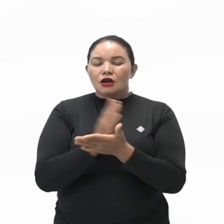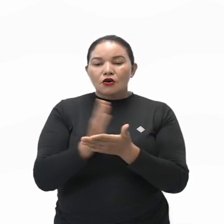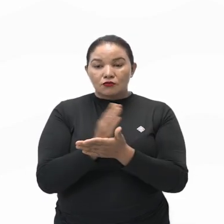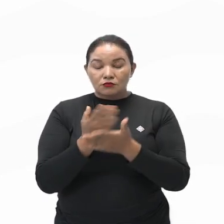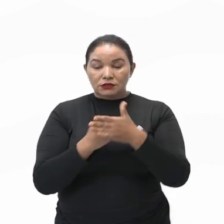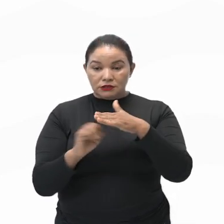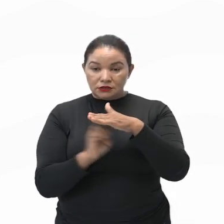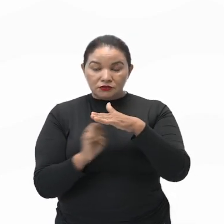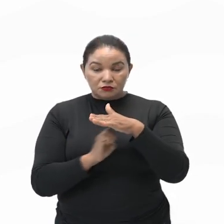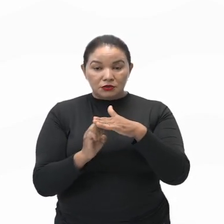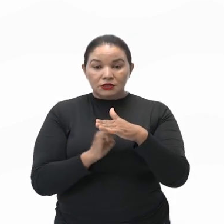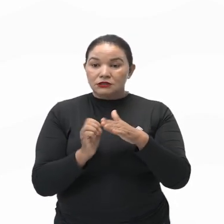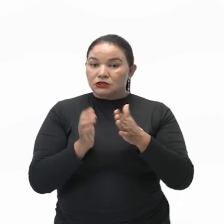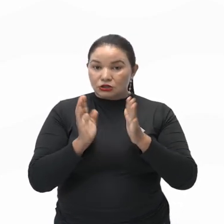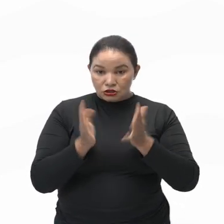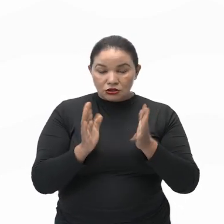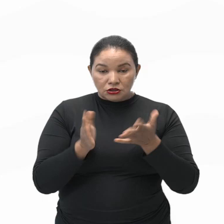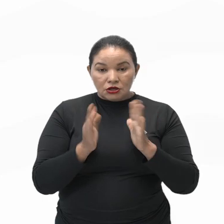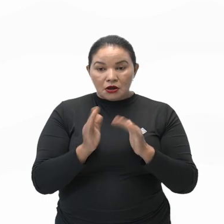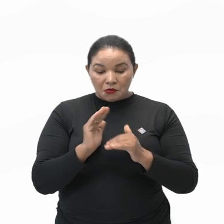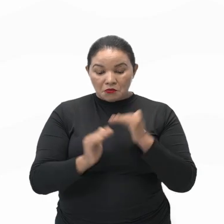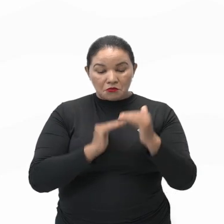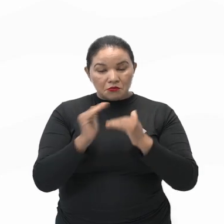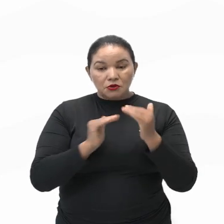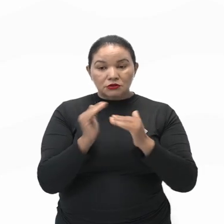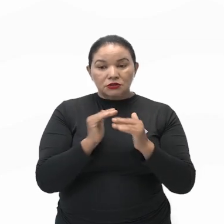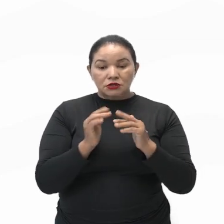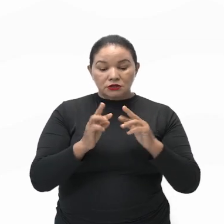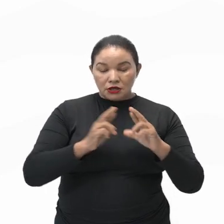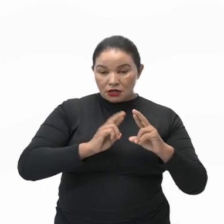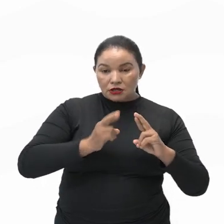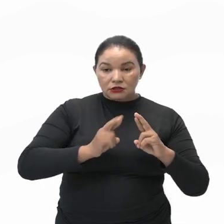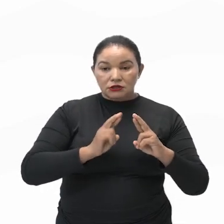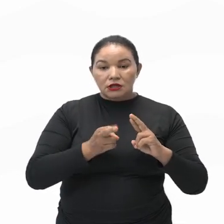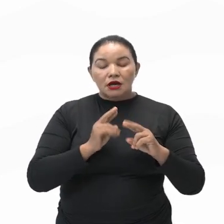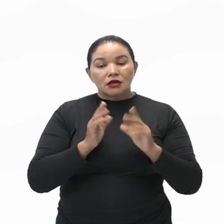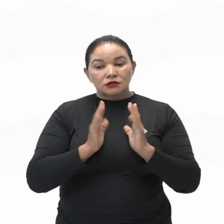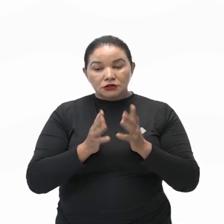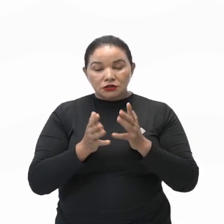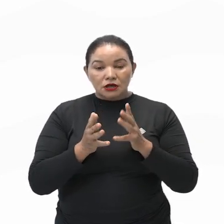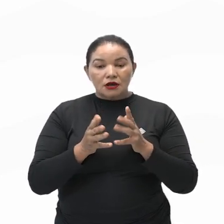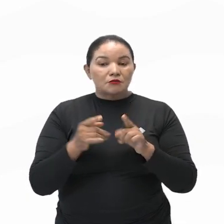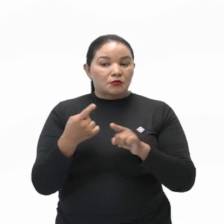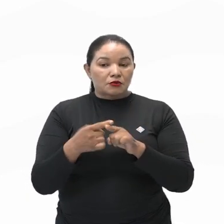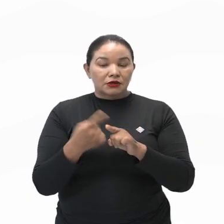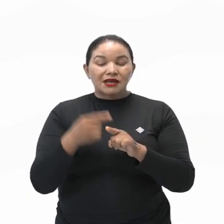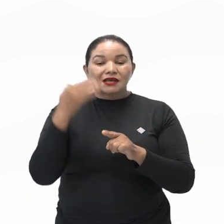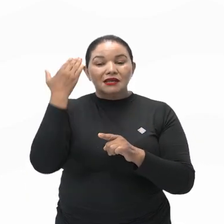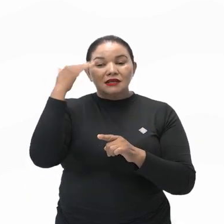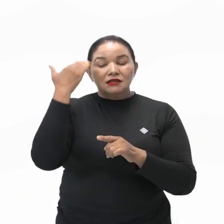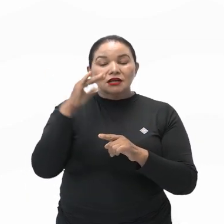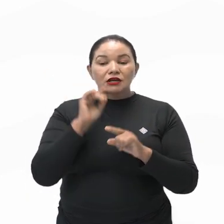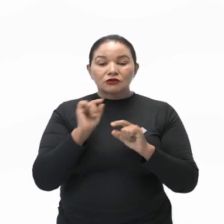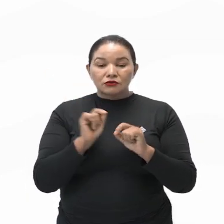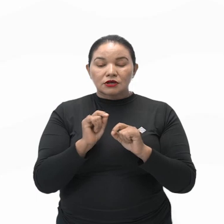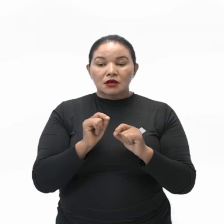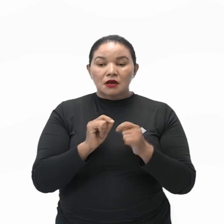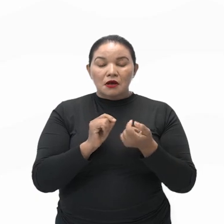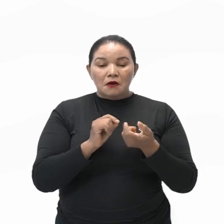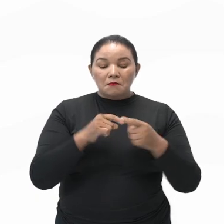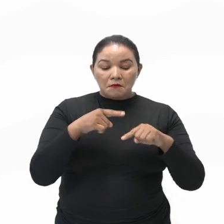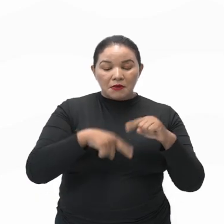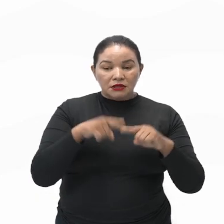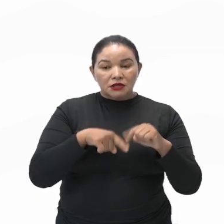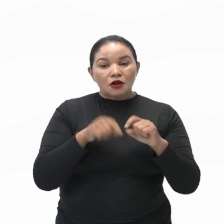empresas que já fazem esse processo de forma adequada, já entendem esse material. Alguns podem ser